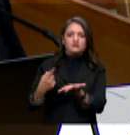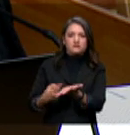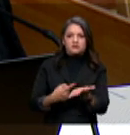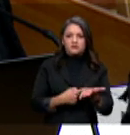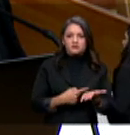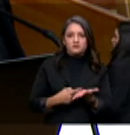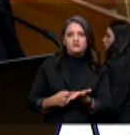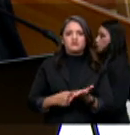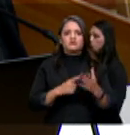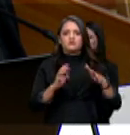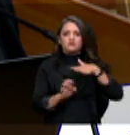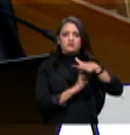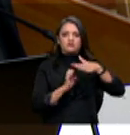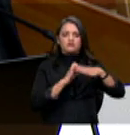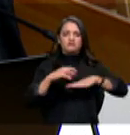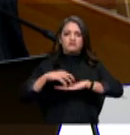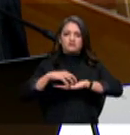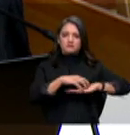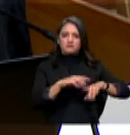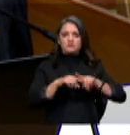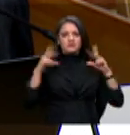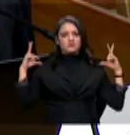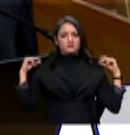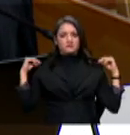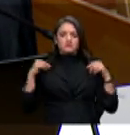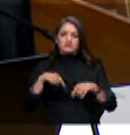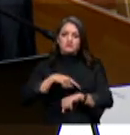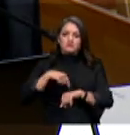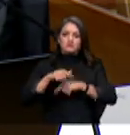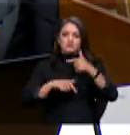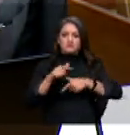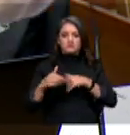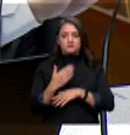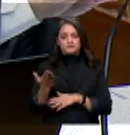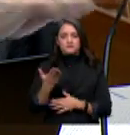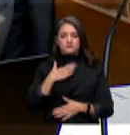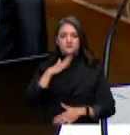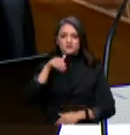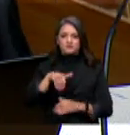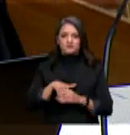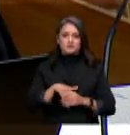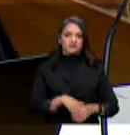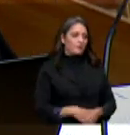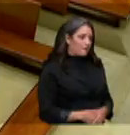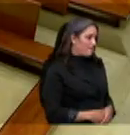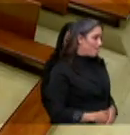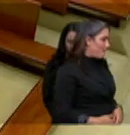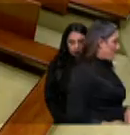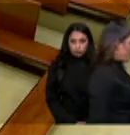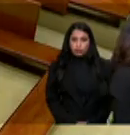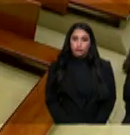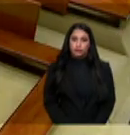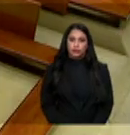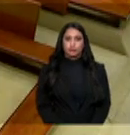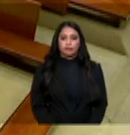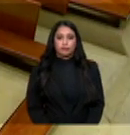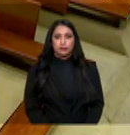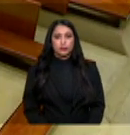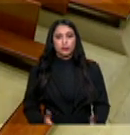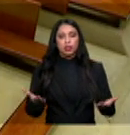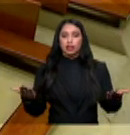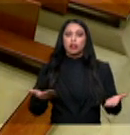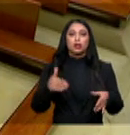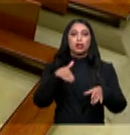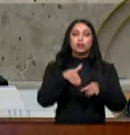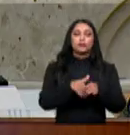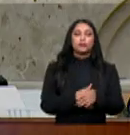as transportadoras e motoristas sobre a jornada de trabalho externo. Eu voto, presidente. Um voto a Vossa Excelência, ministro